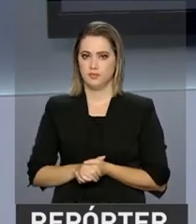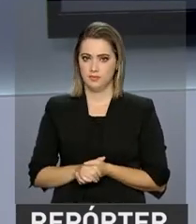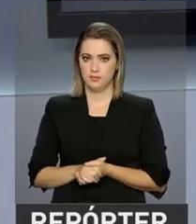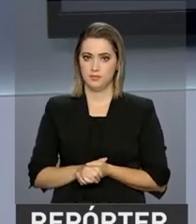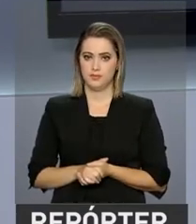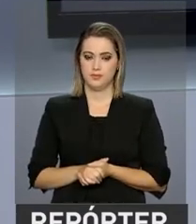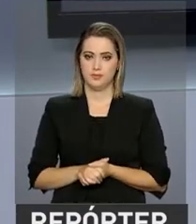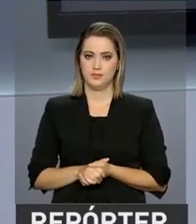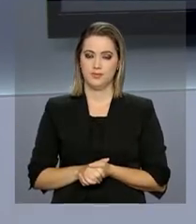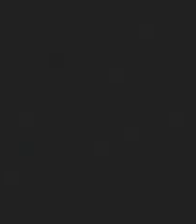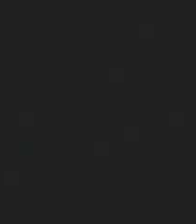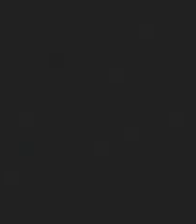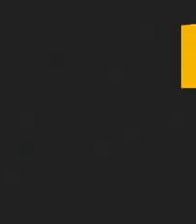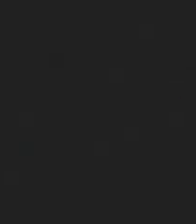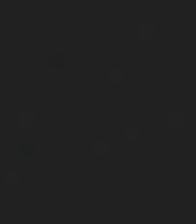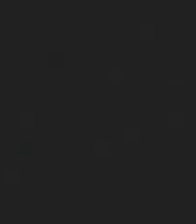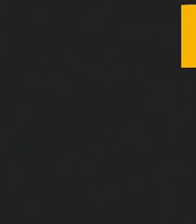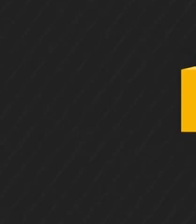federal